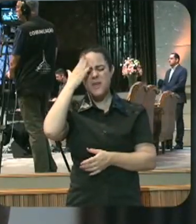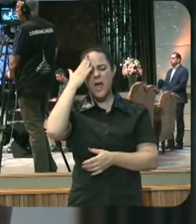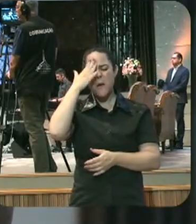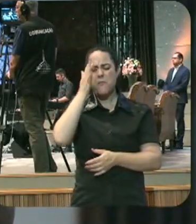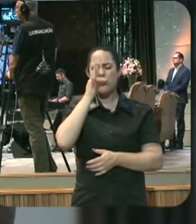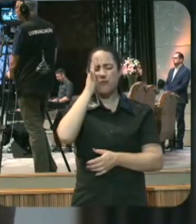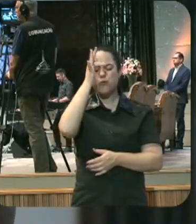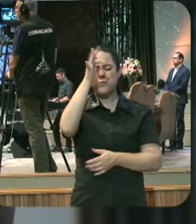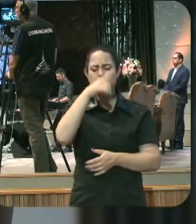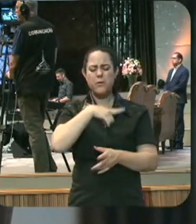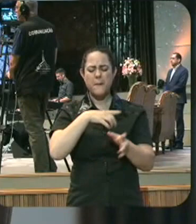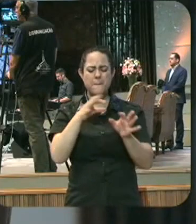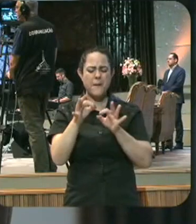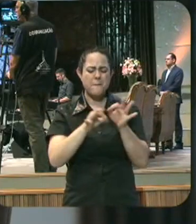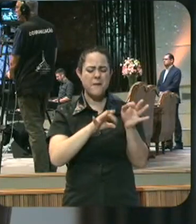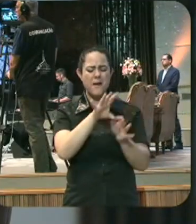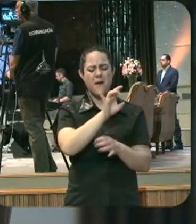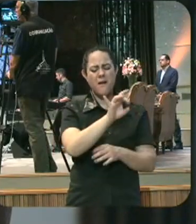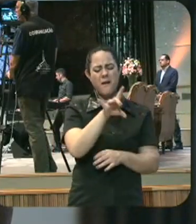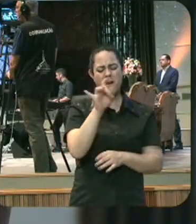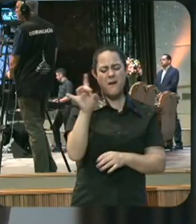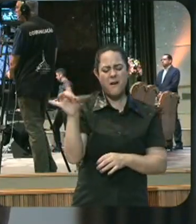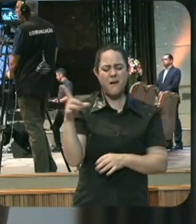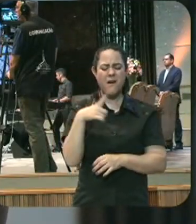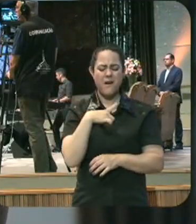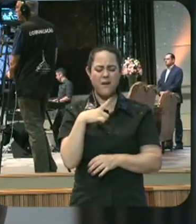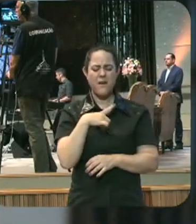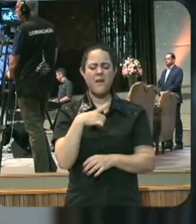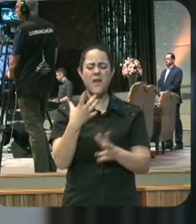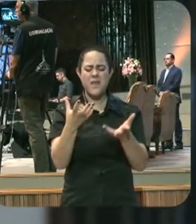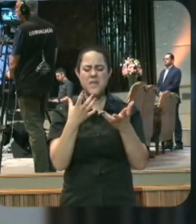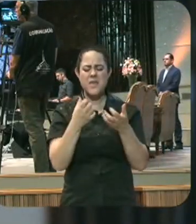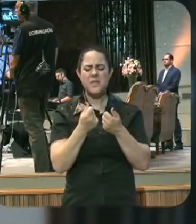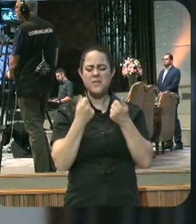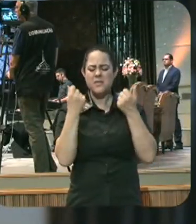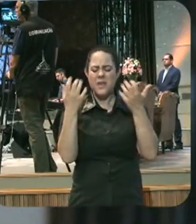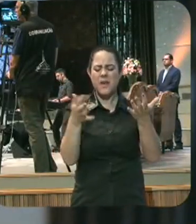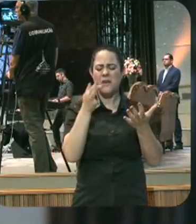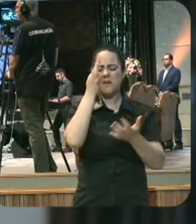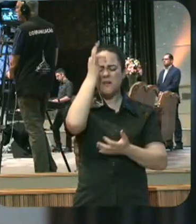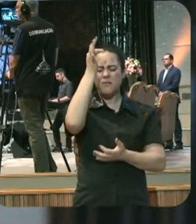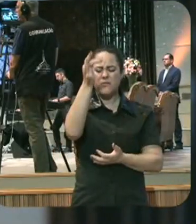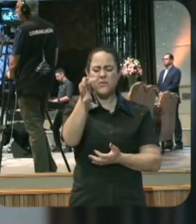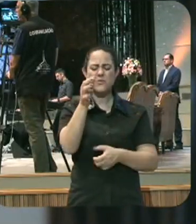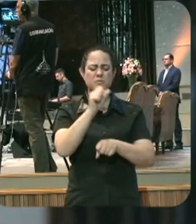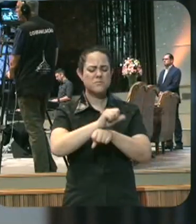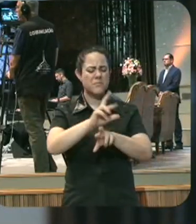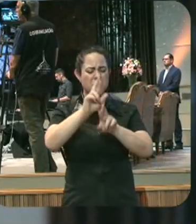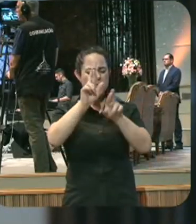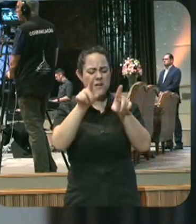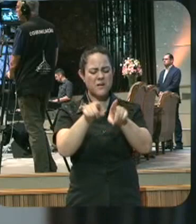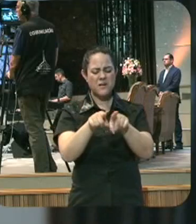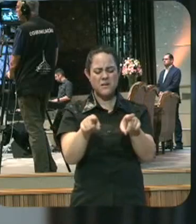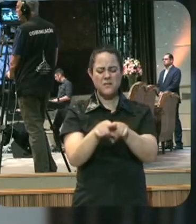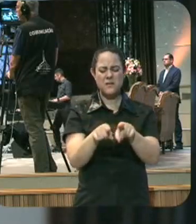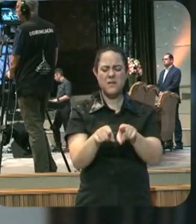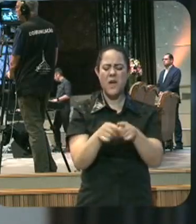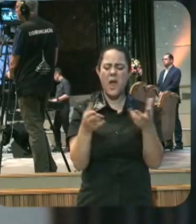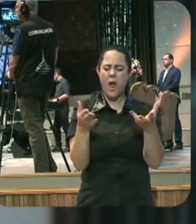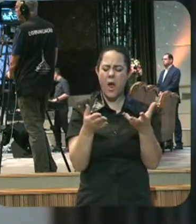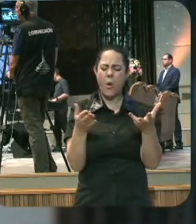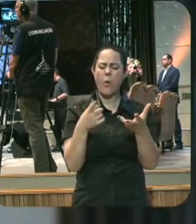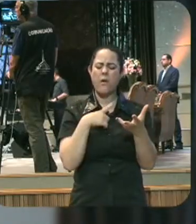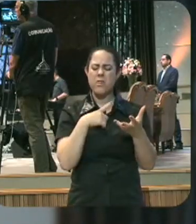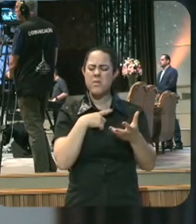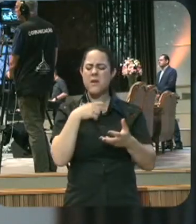futuro que o Senhor tem preparado para cada um deles. O Senhor quer dar para eles, Senhor, um futuro e uma esperança. Então, Senhor, agora